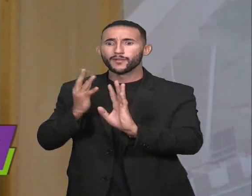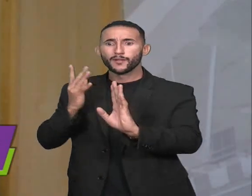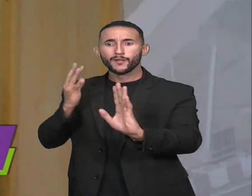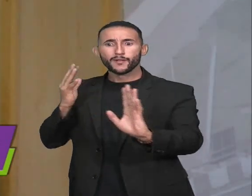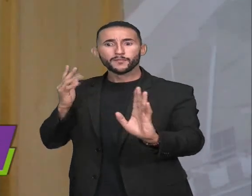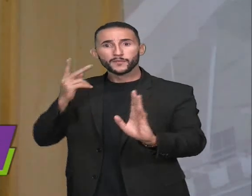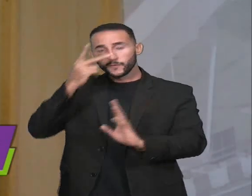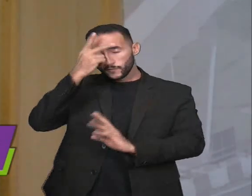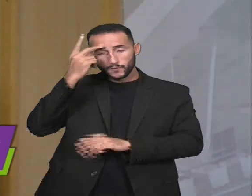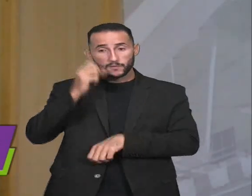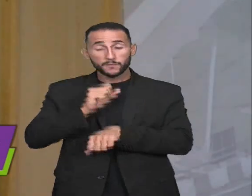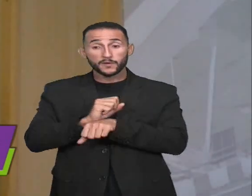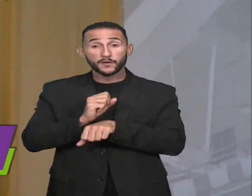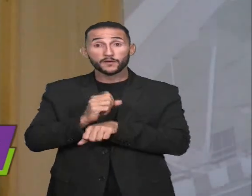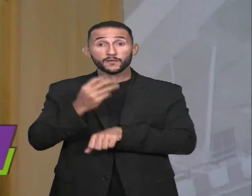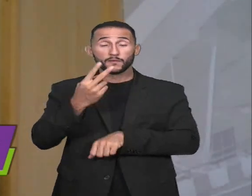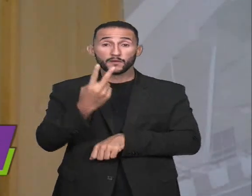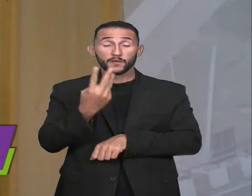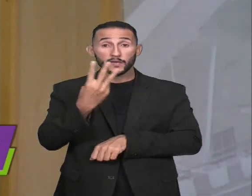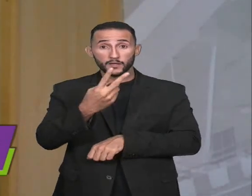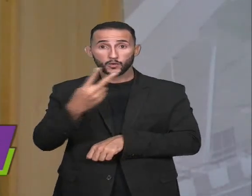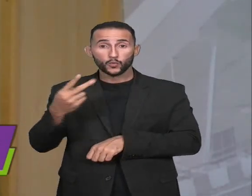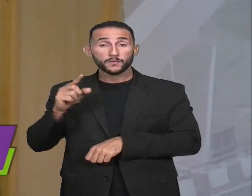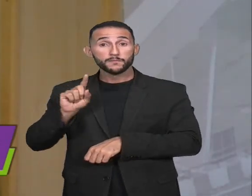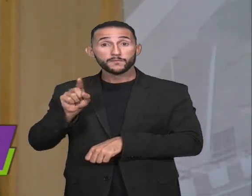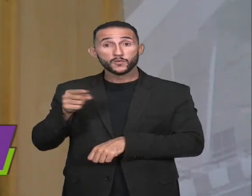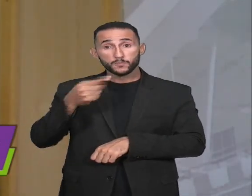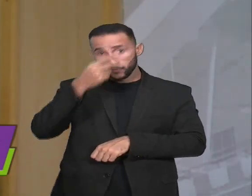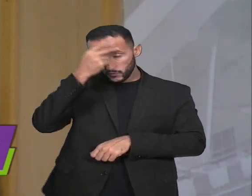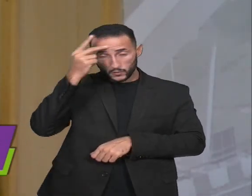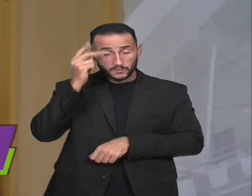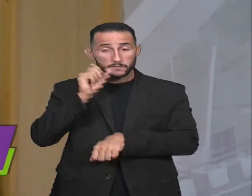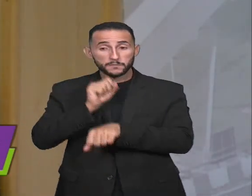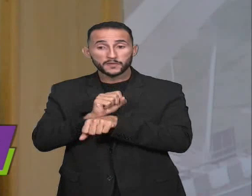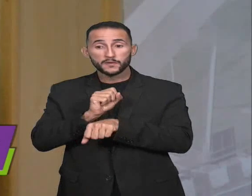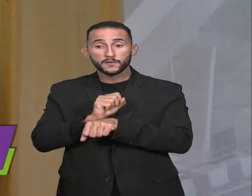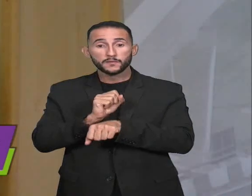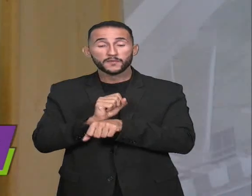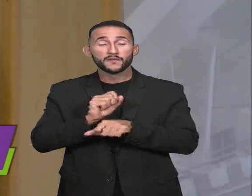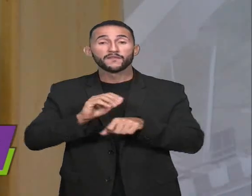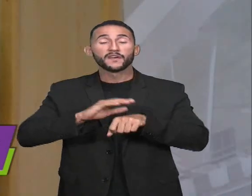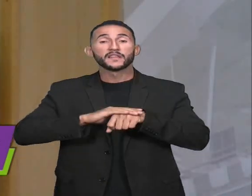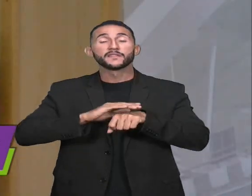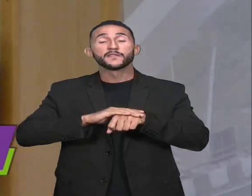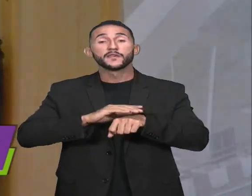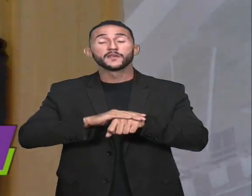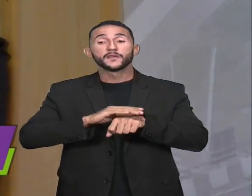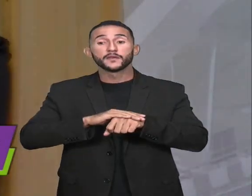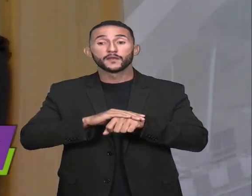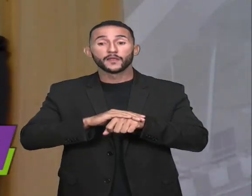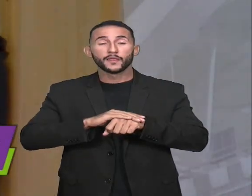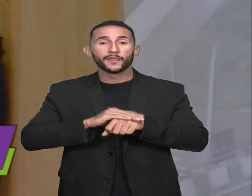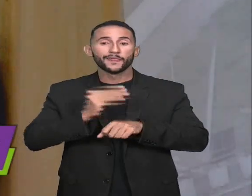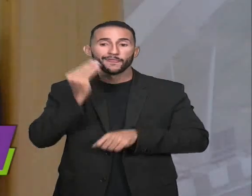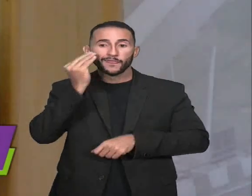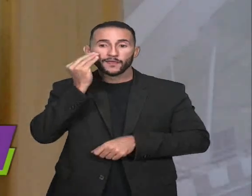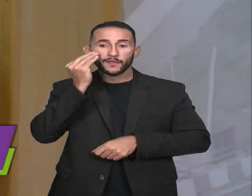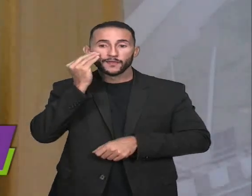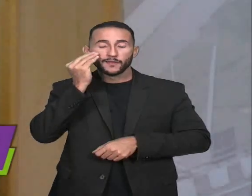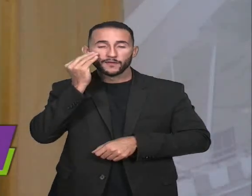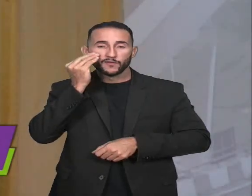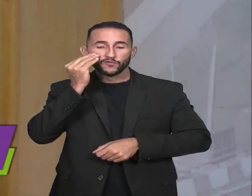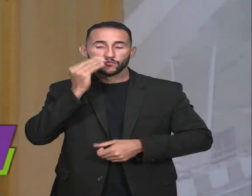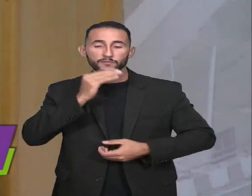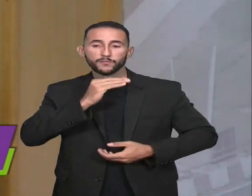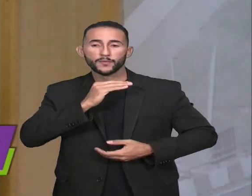são 32.000 pessoas aguardando para fazer exame a gente faz campanha faz um monte de